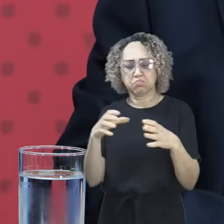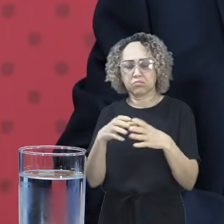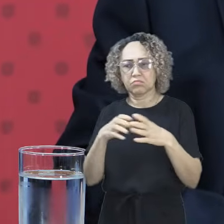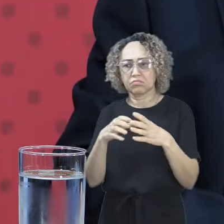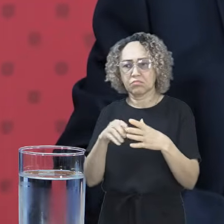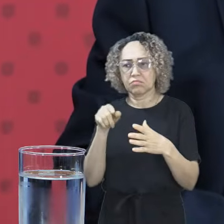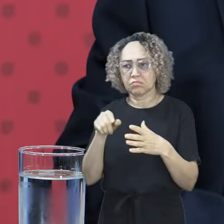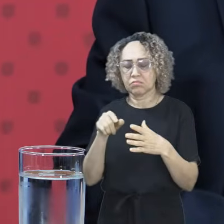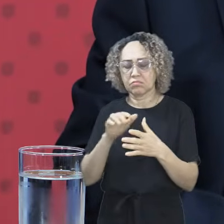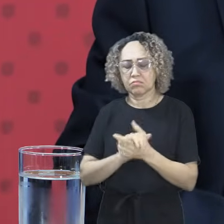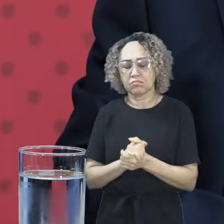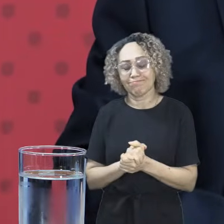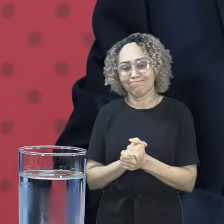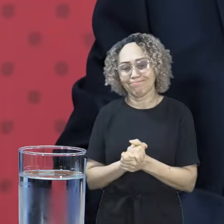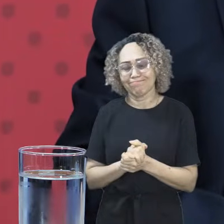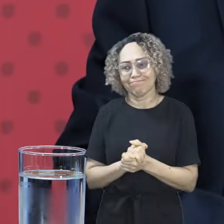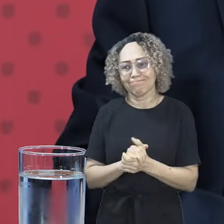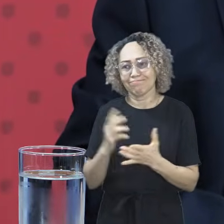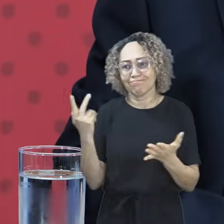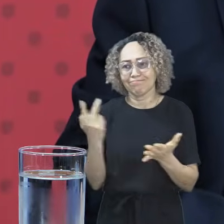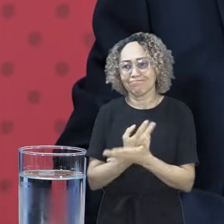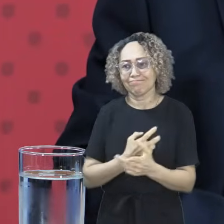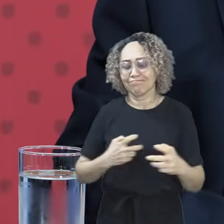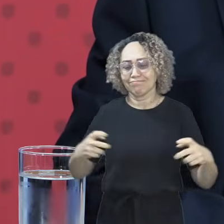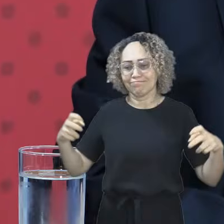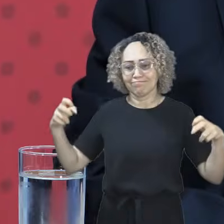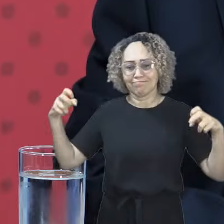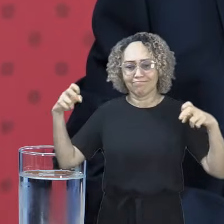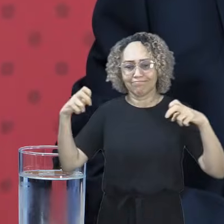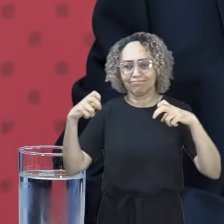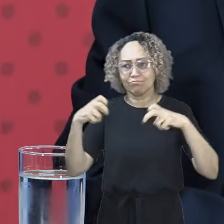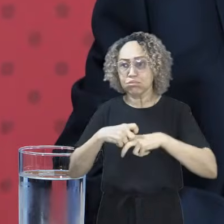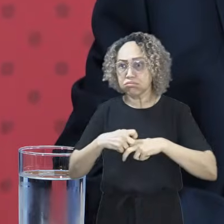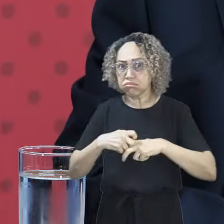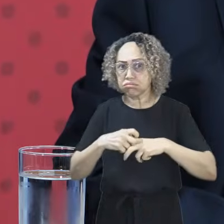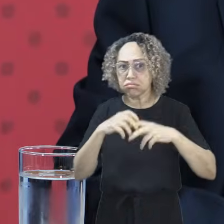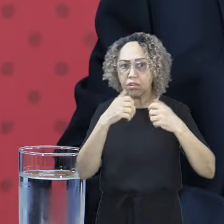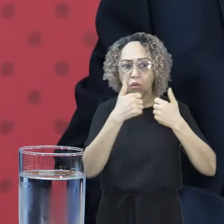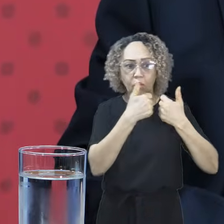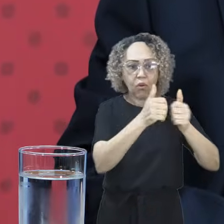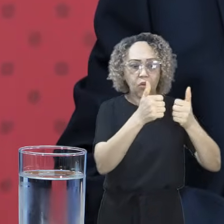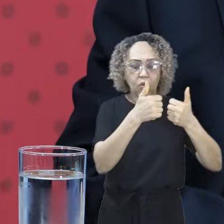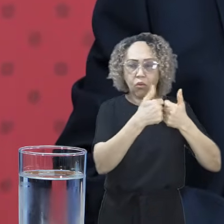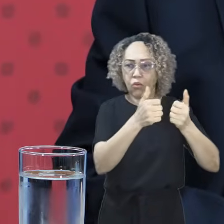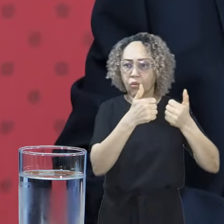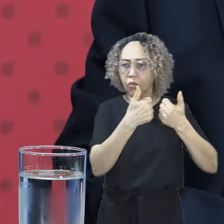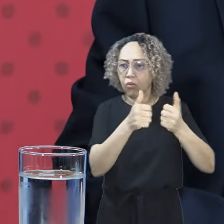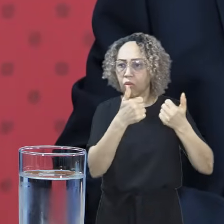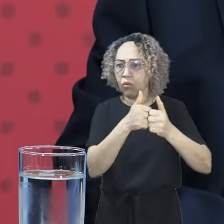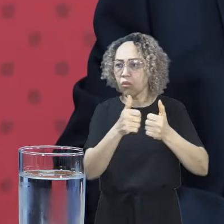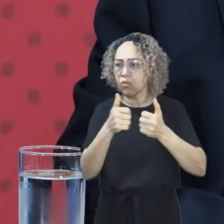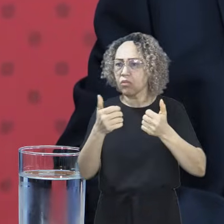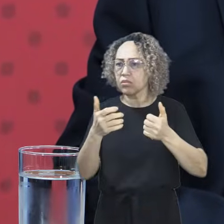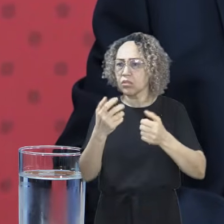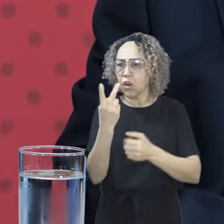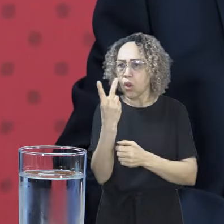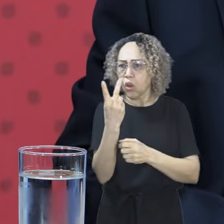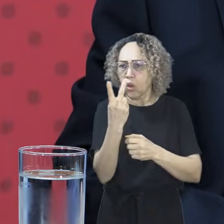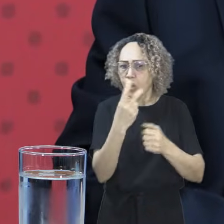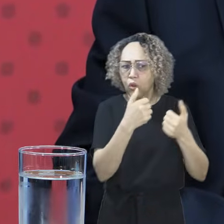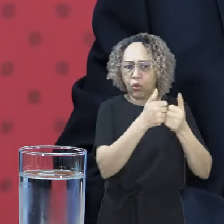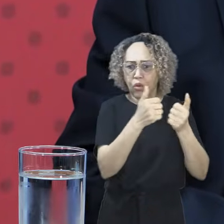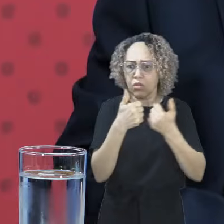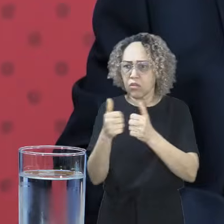acidente dos 2 ônibus dos estudantes vindo do Pará, Congresso da Uni, né, que se